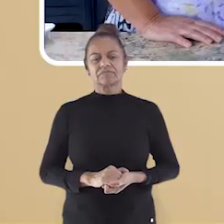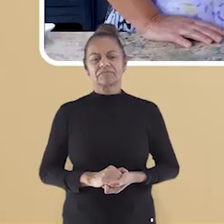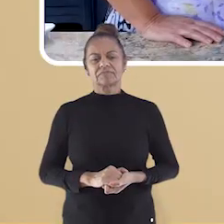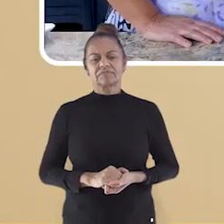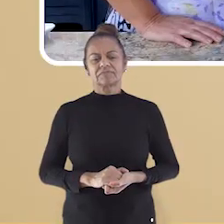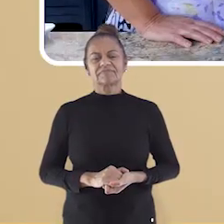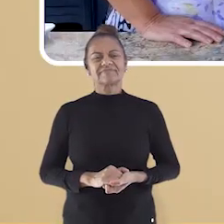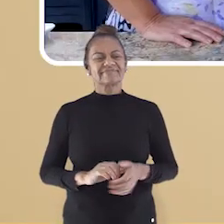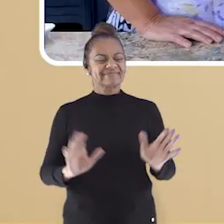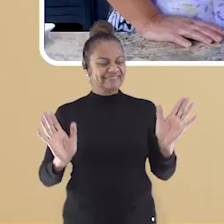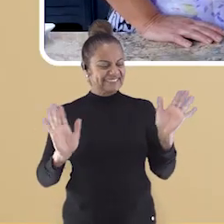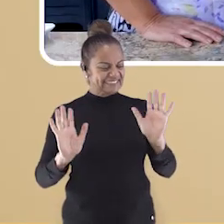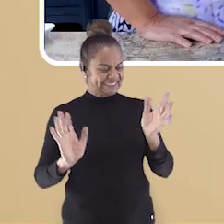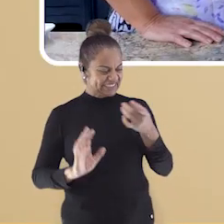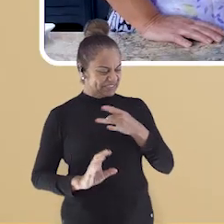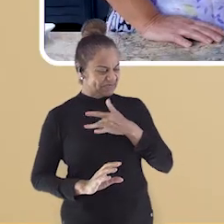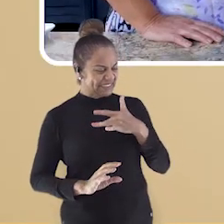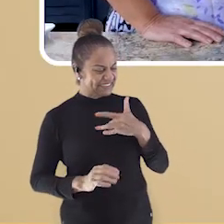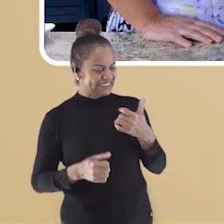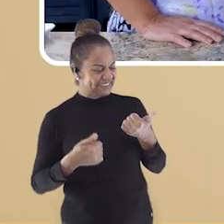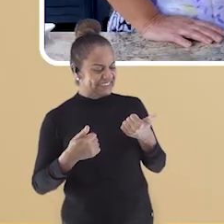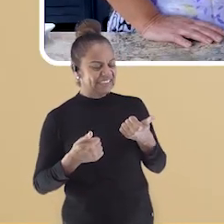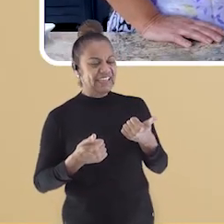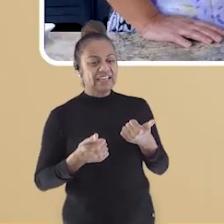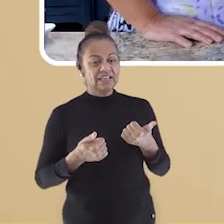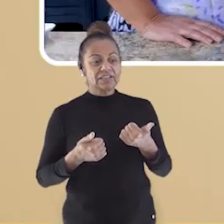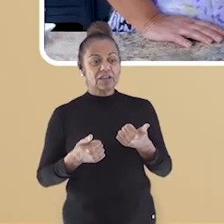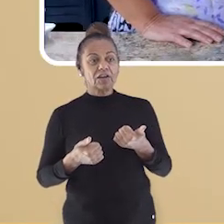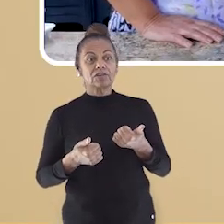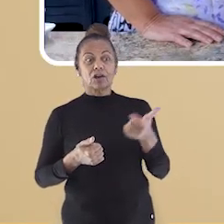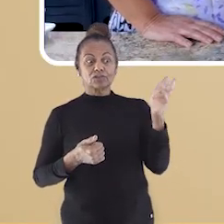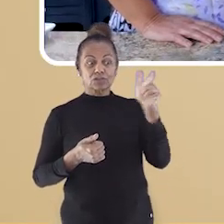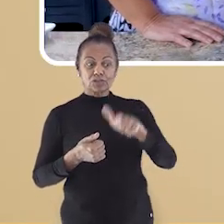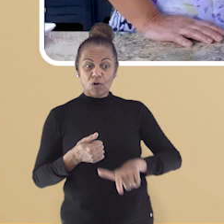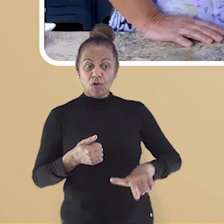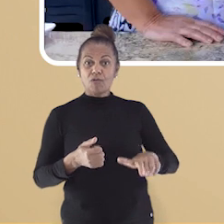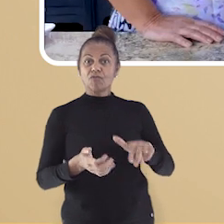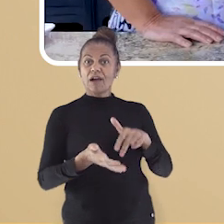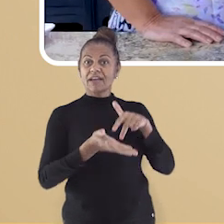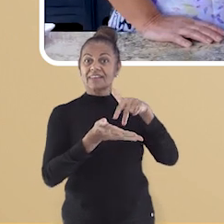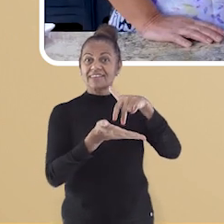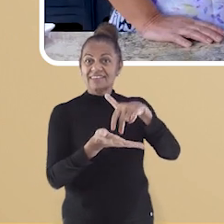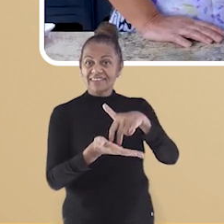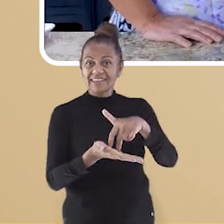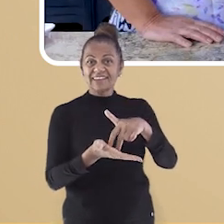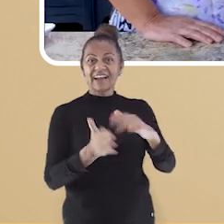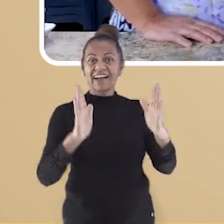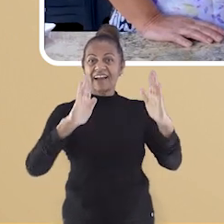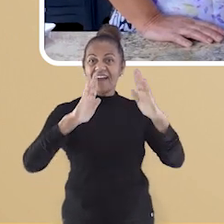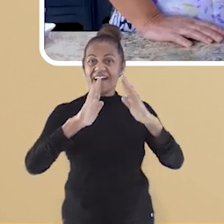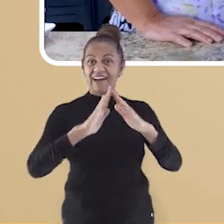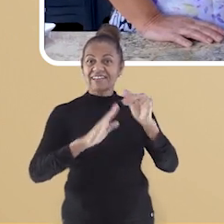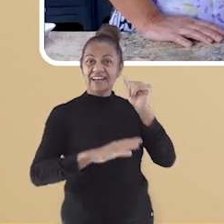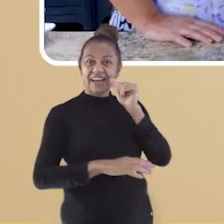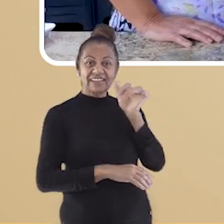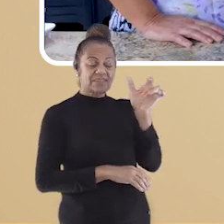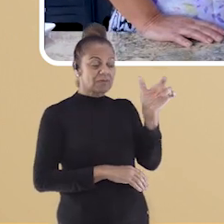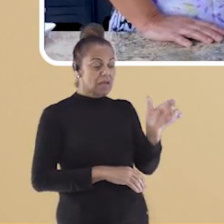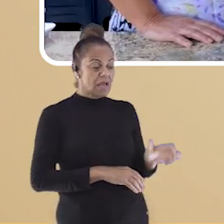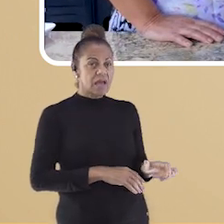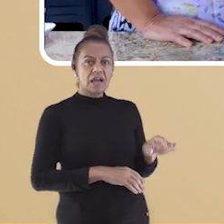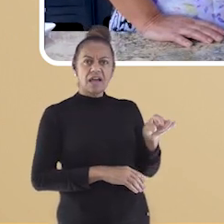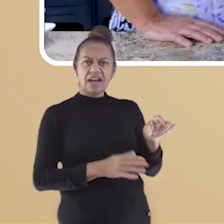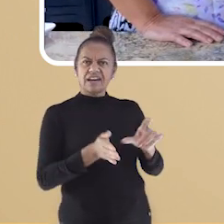Olá, tudo bem? Tudo bem. Estamos novamente na casa da Simone e ela falou para nós que iria